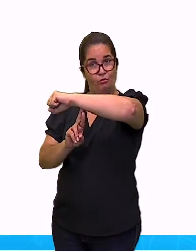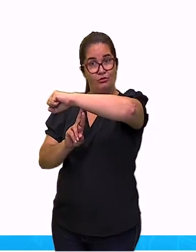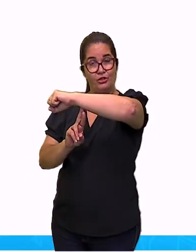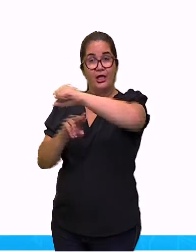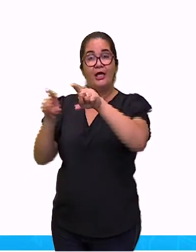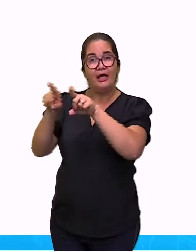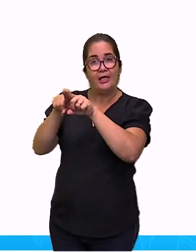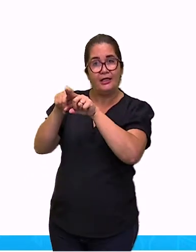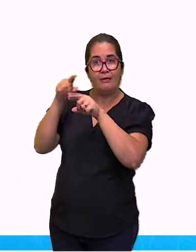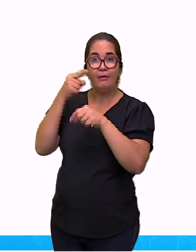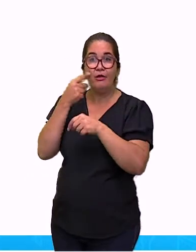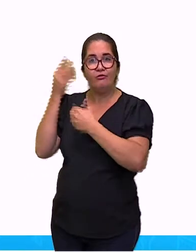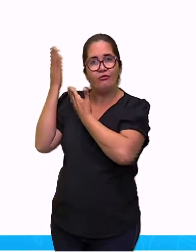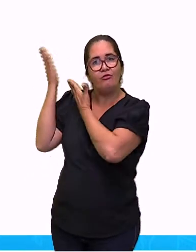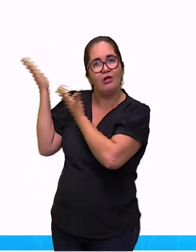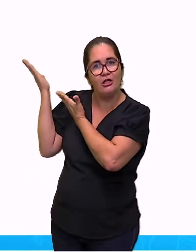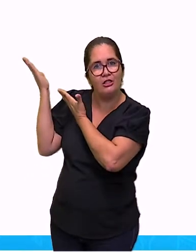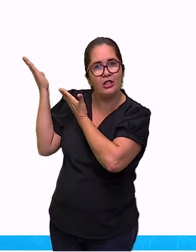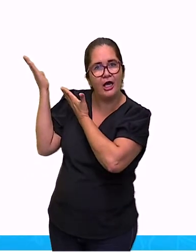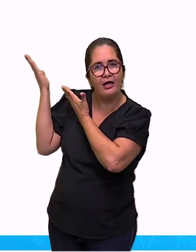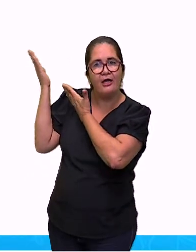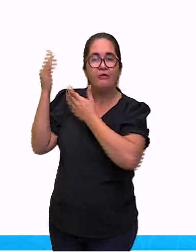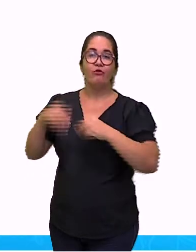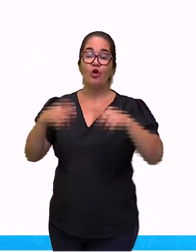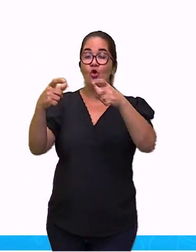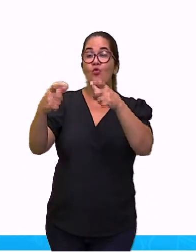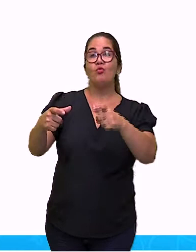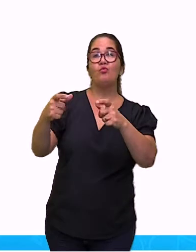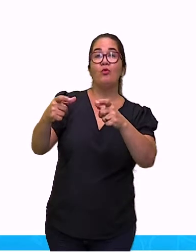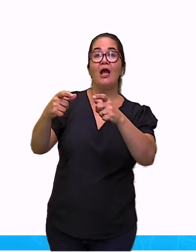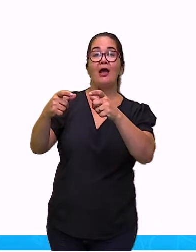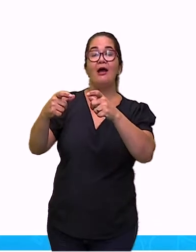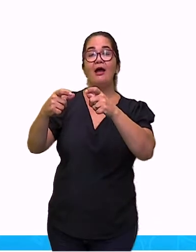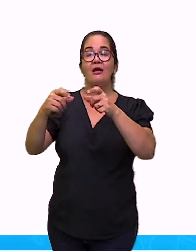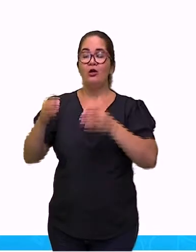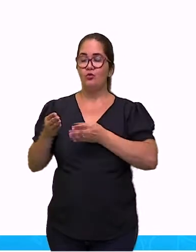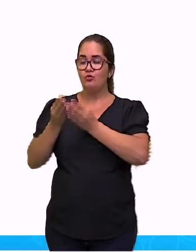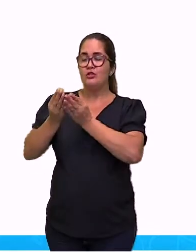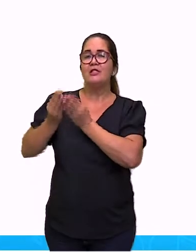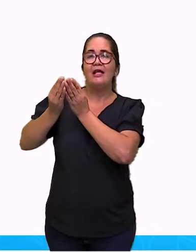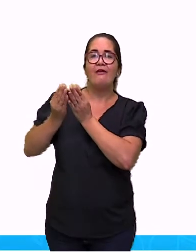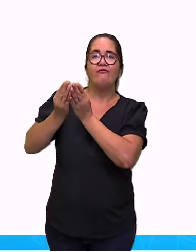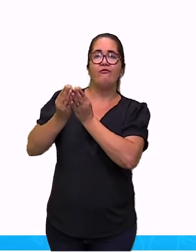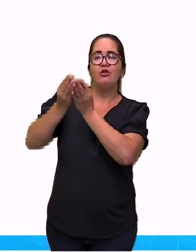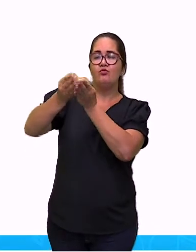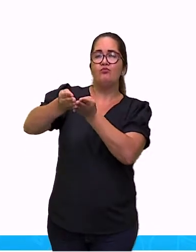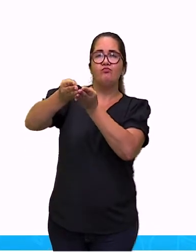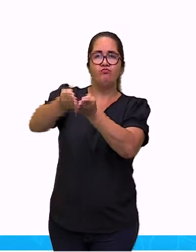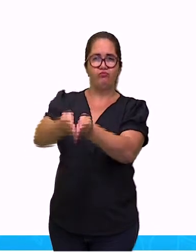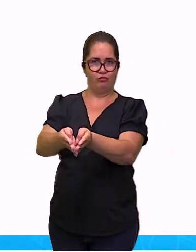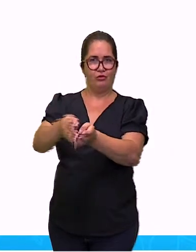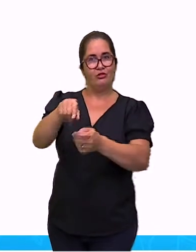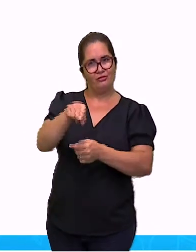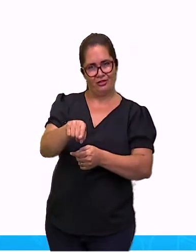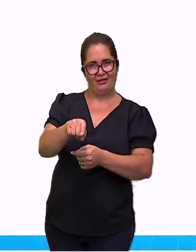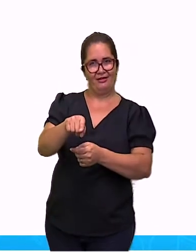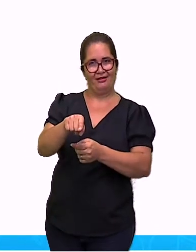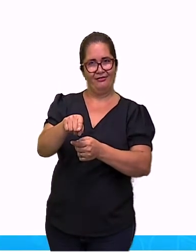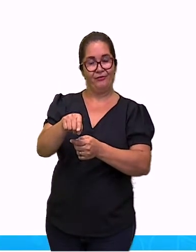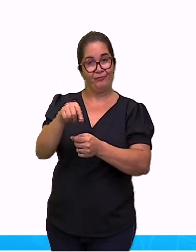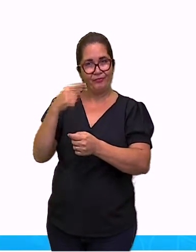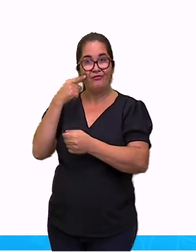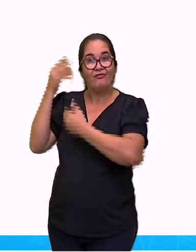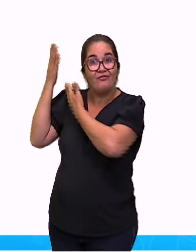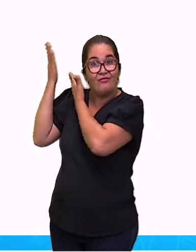Marcela, que foi criada, né, essa obra linda, por Paul Segars. Gente, Georges